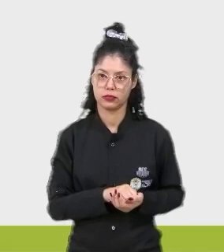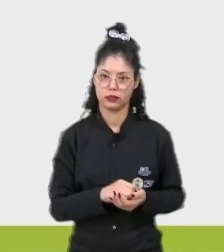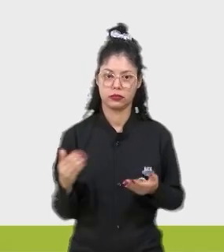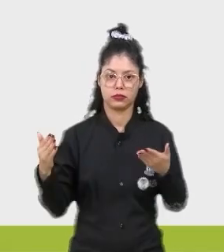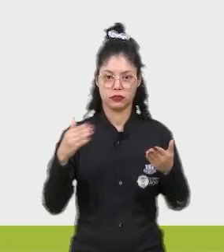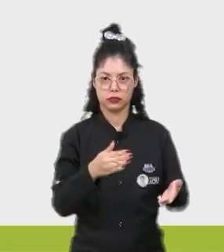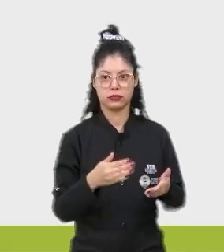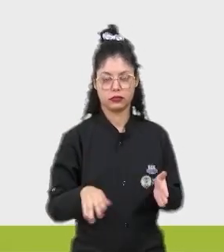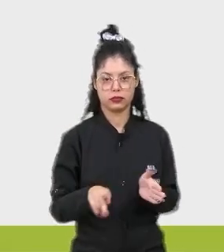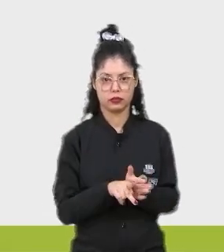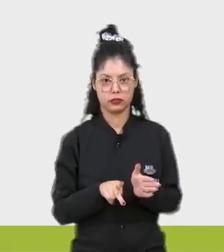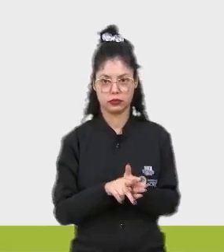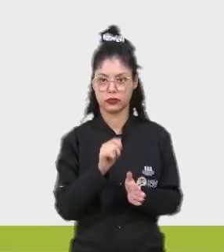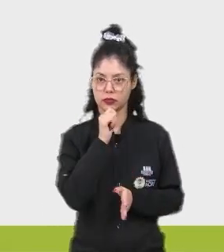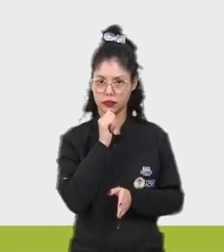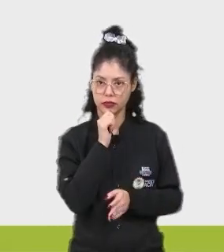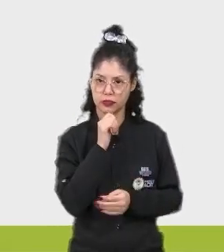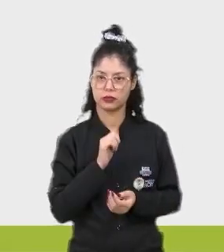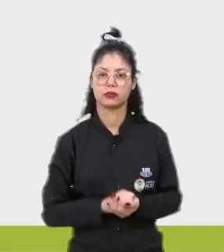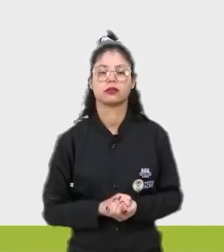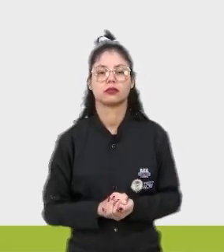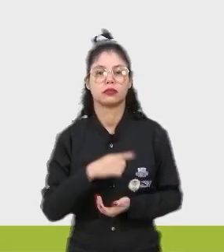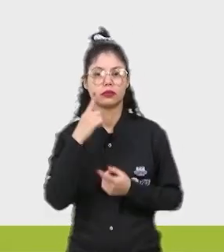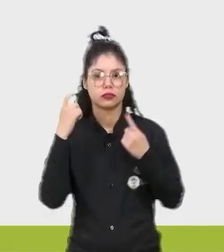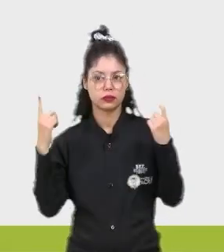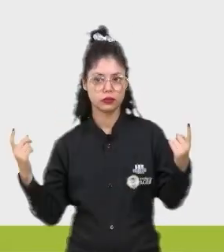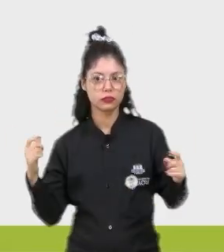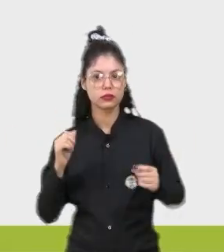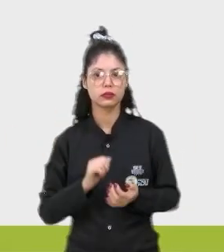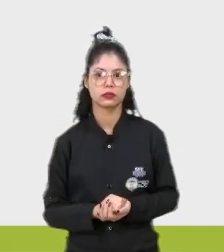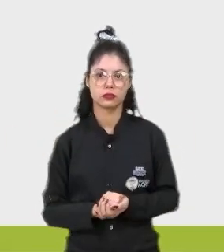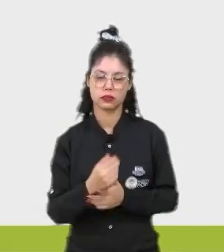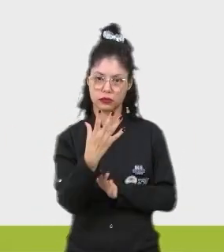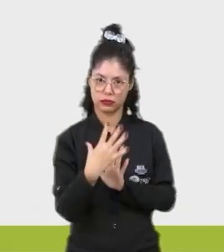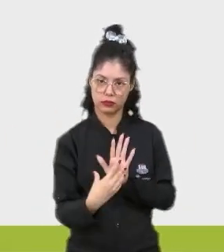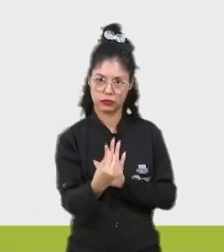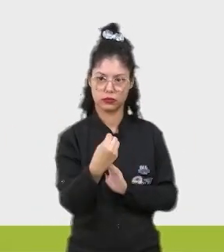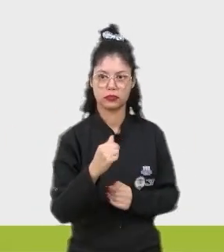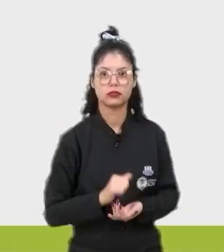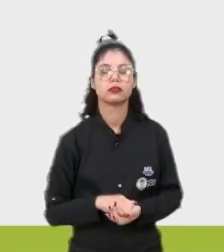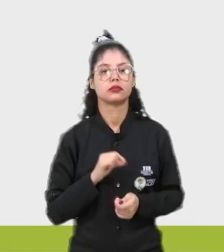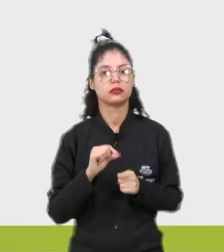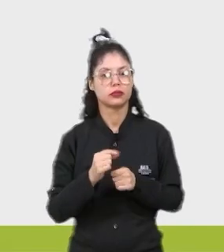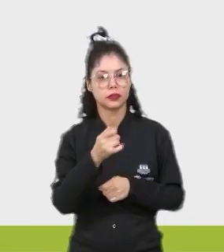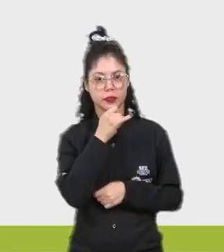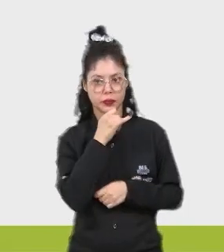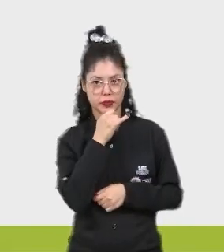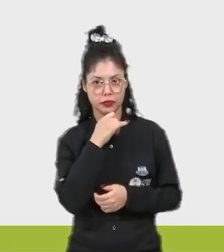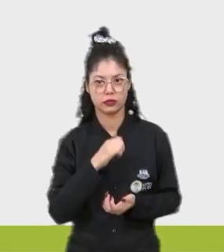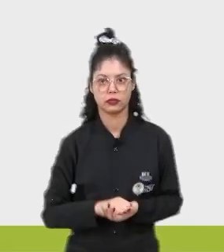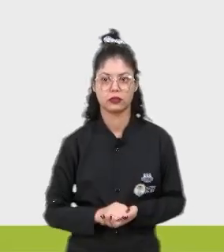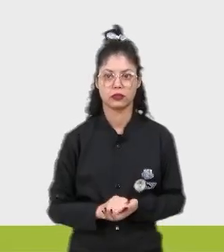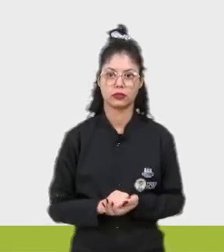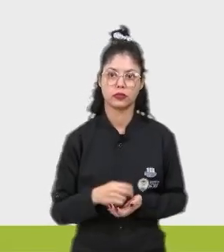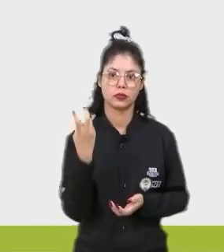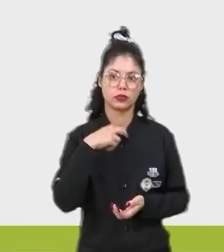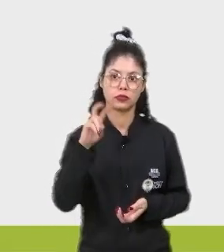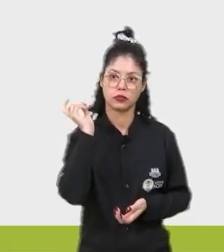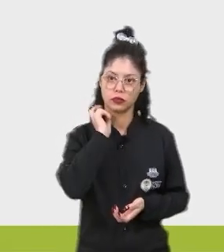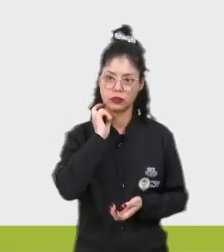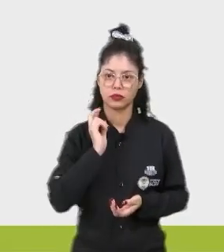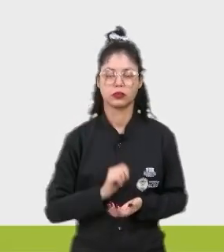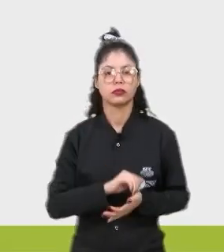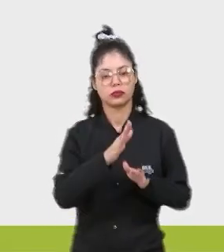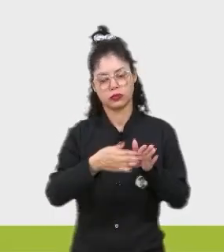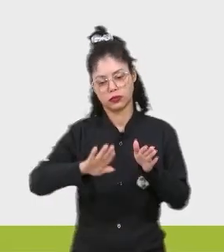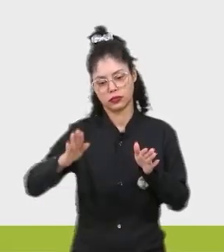objeto, automaticamente, esse som, ele é refletido. Então, por exemplo, o morcego está emitindo aqui uma